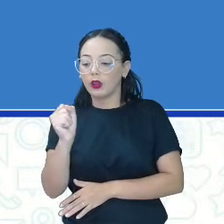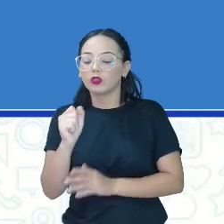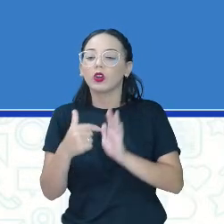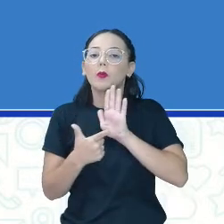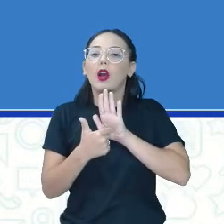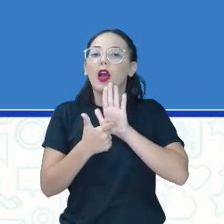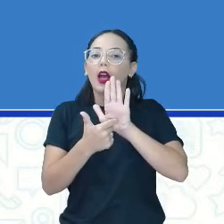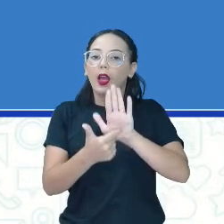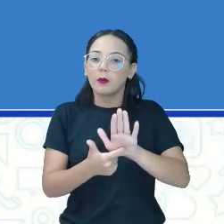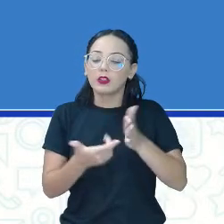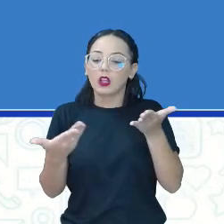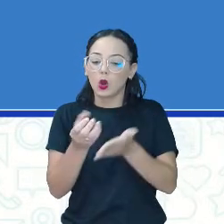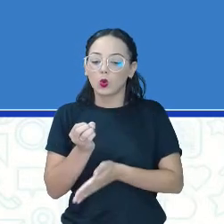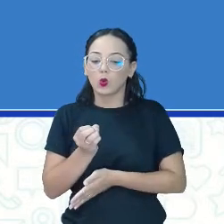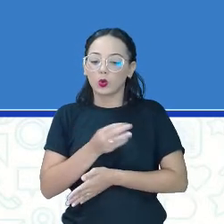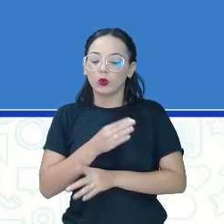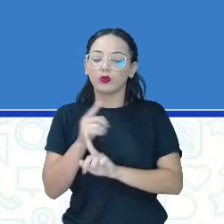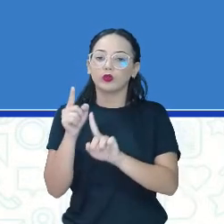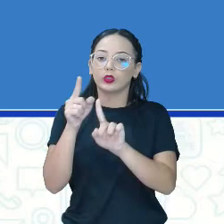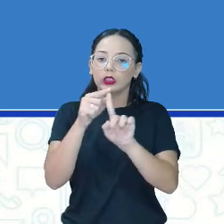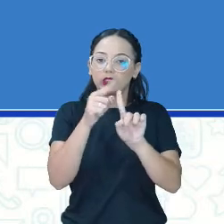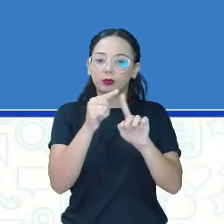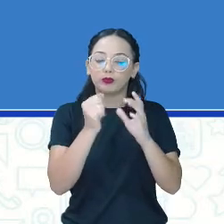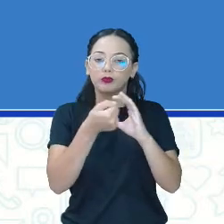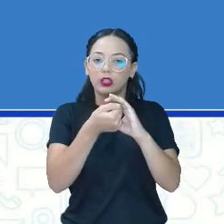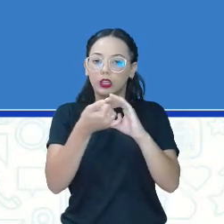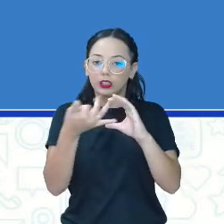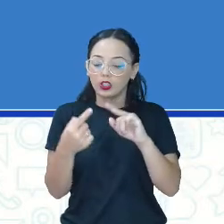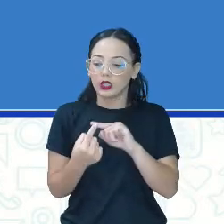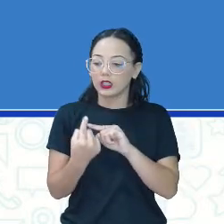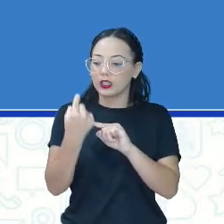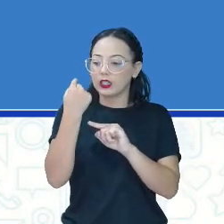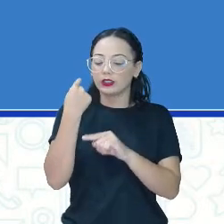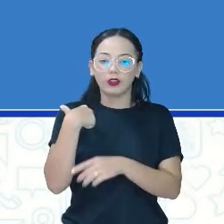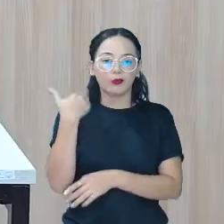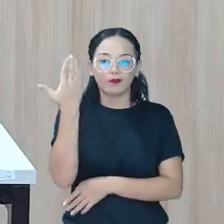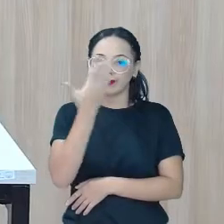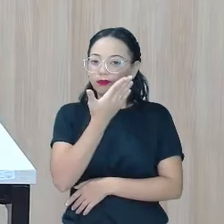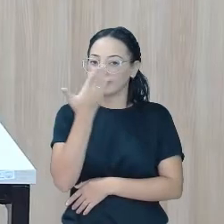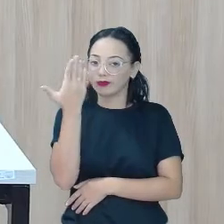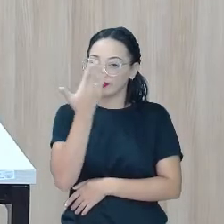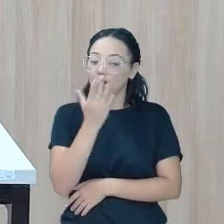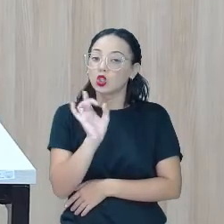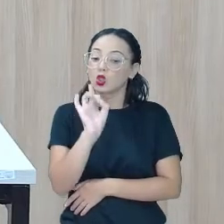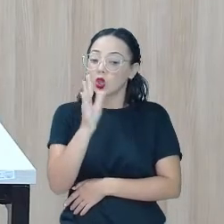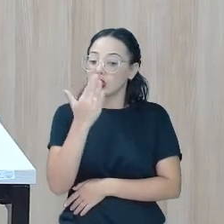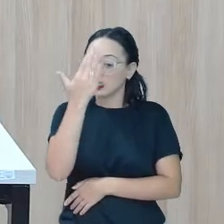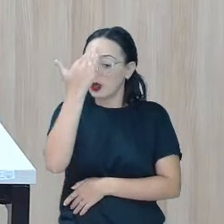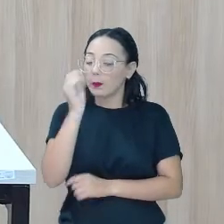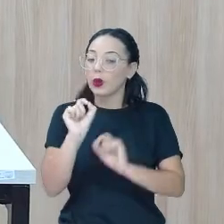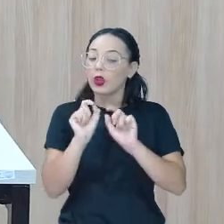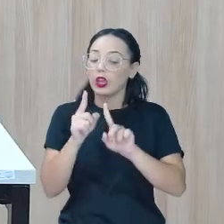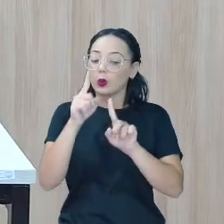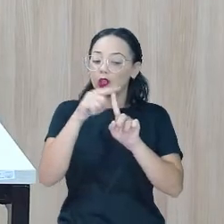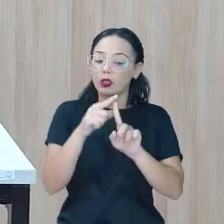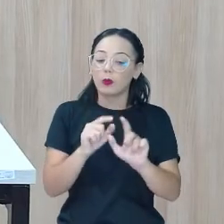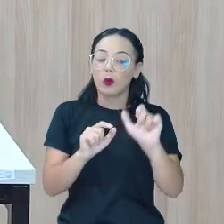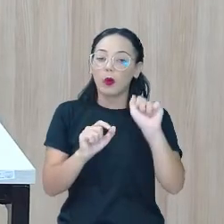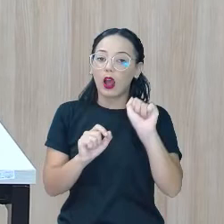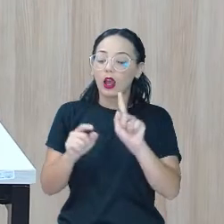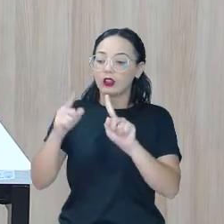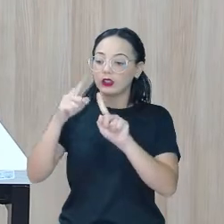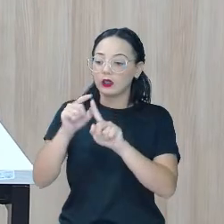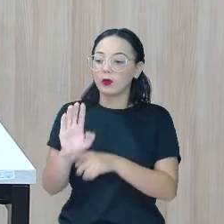aí esse novo tipo de característica que antes não era visível. Apenas sabia do tipo A,